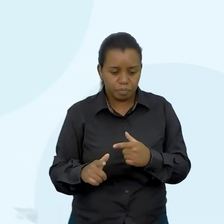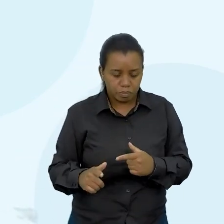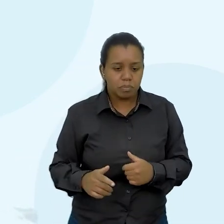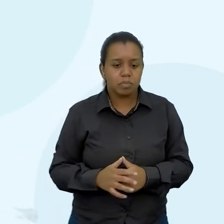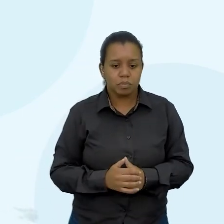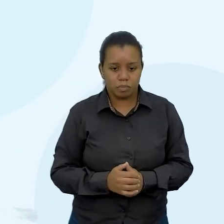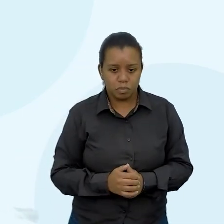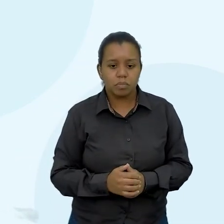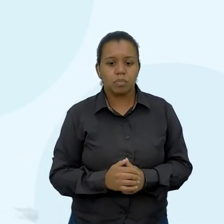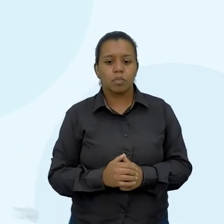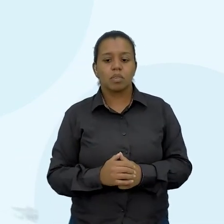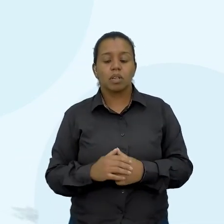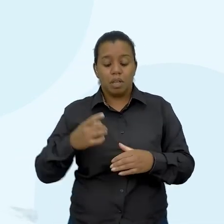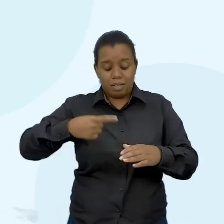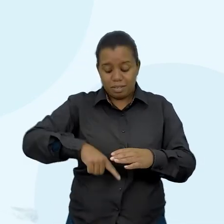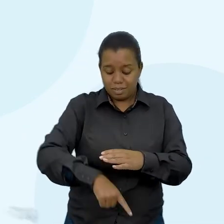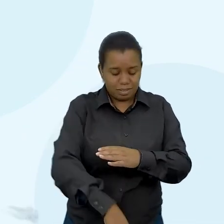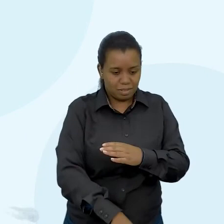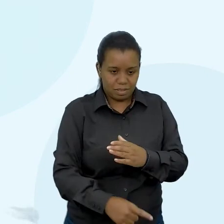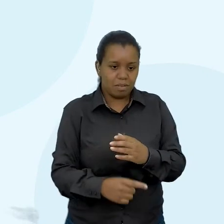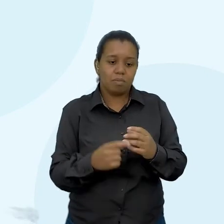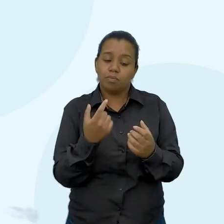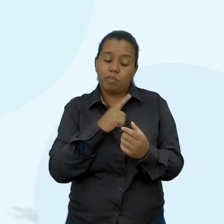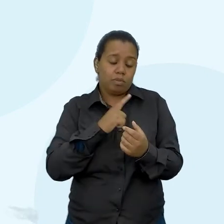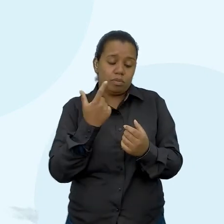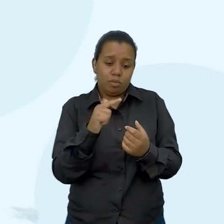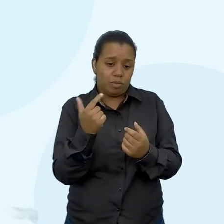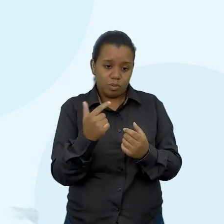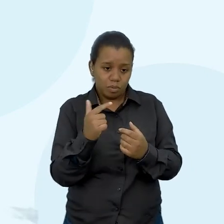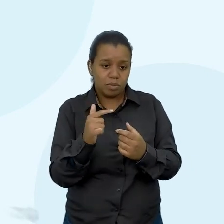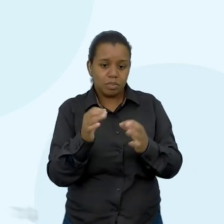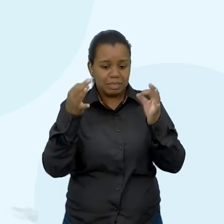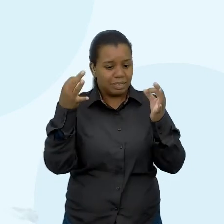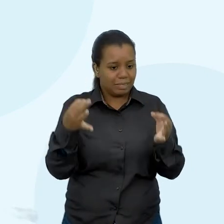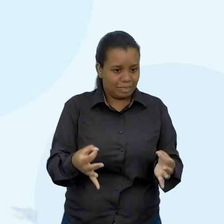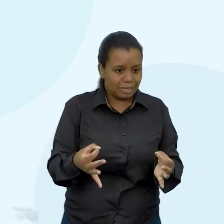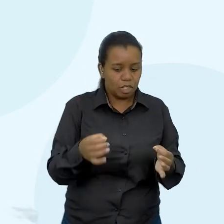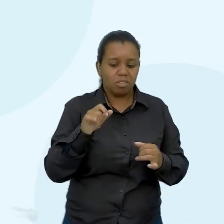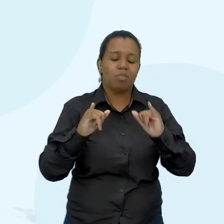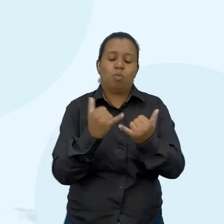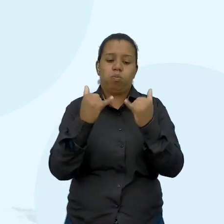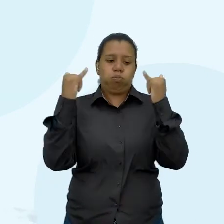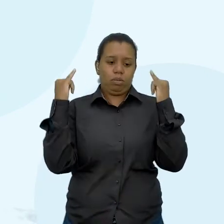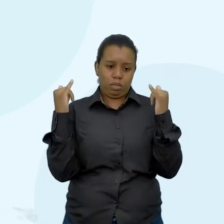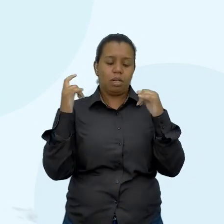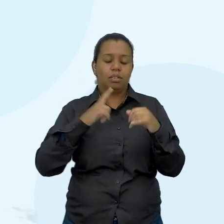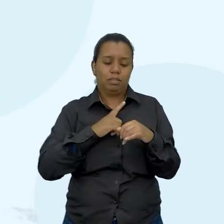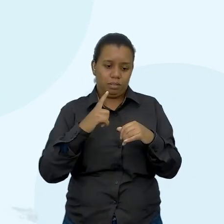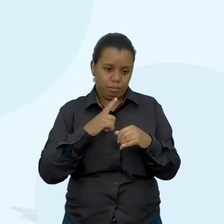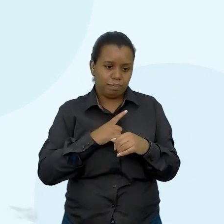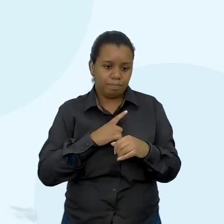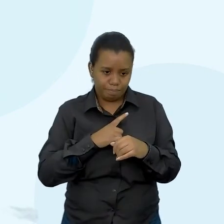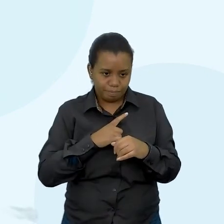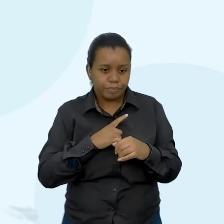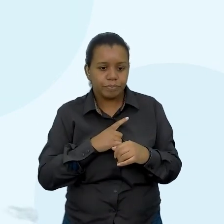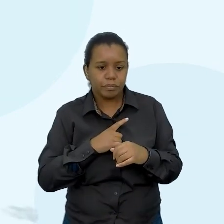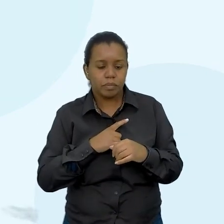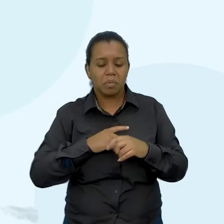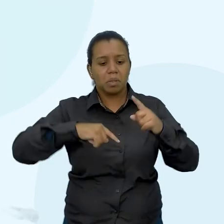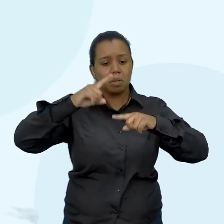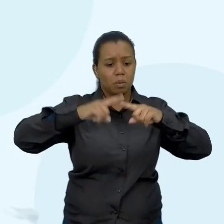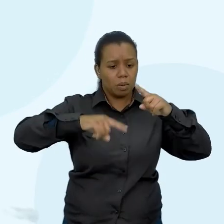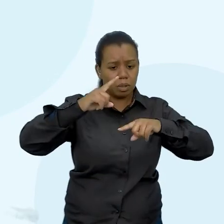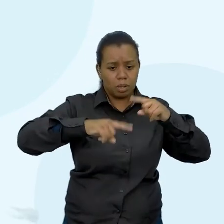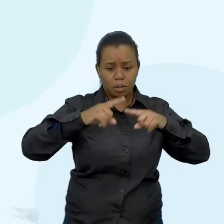indevidamente aterrado e você funciona como um fio, né? Você toma esse choque. Então, esses aparelhos também, os que buscam